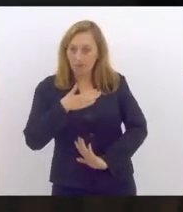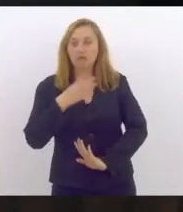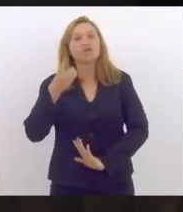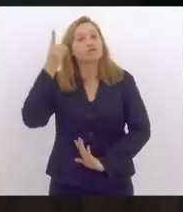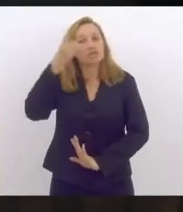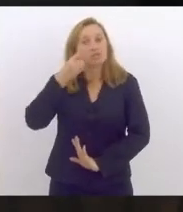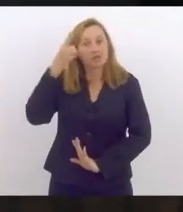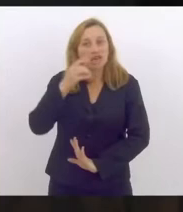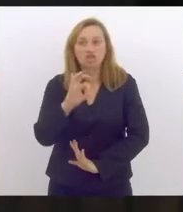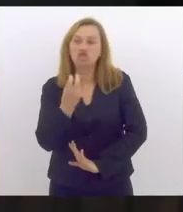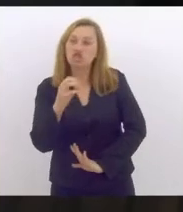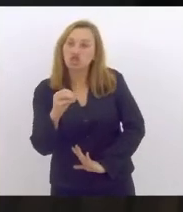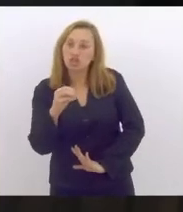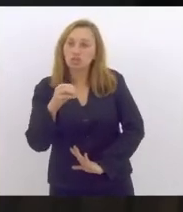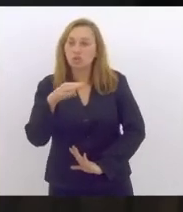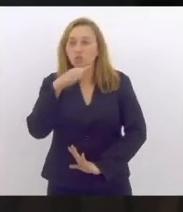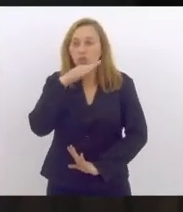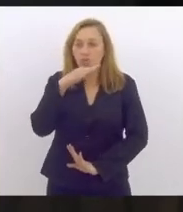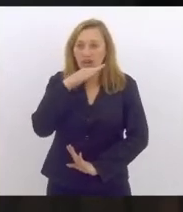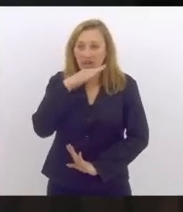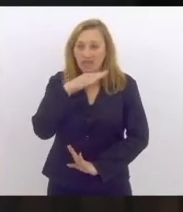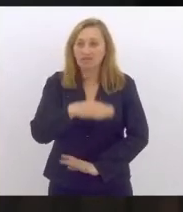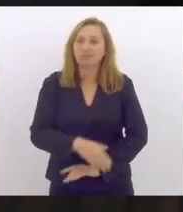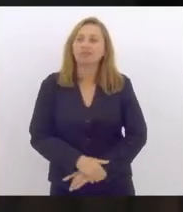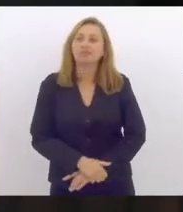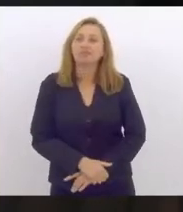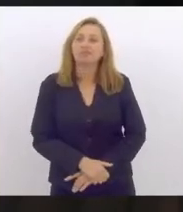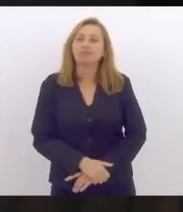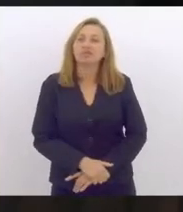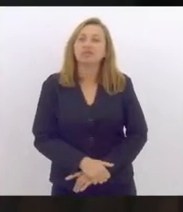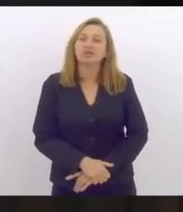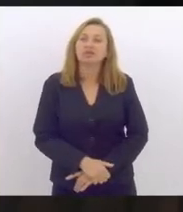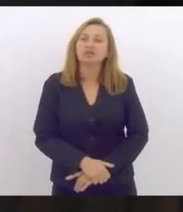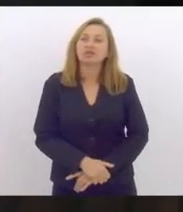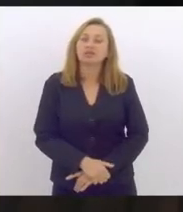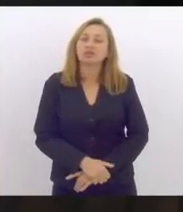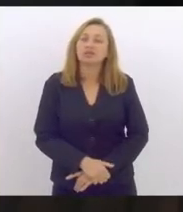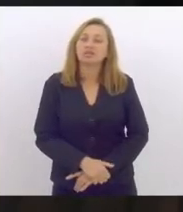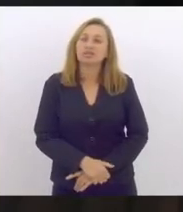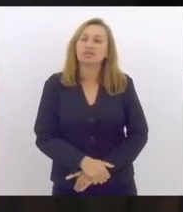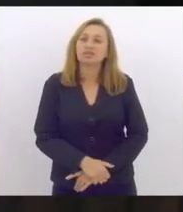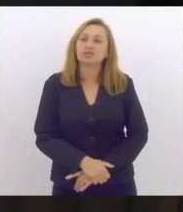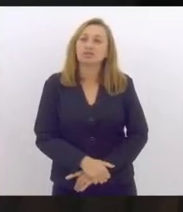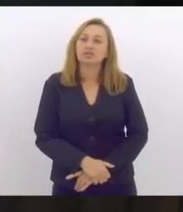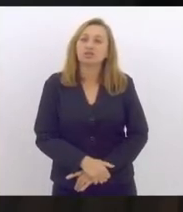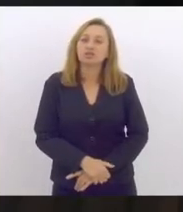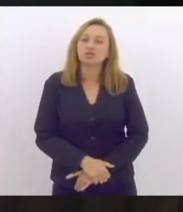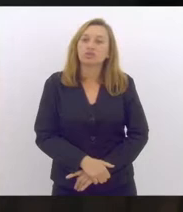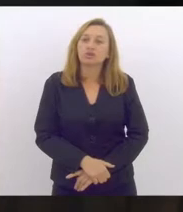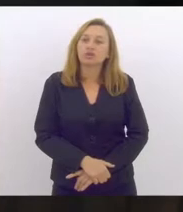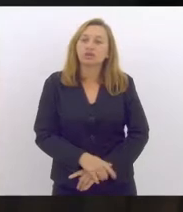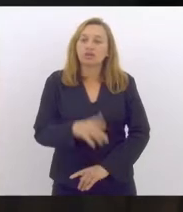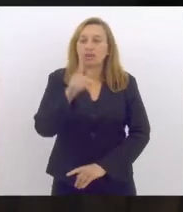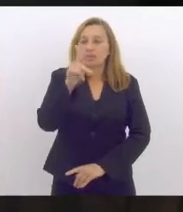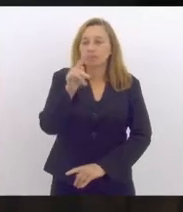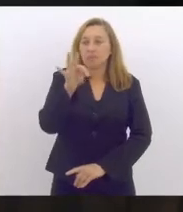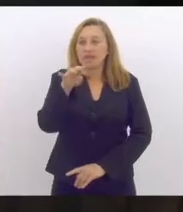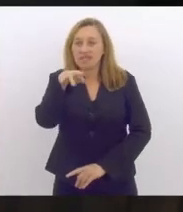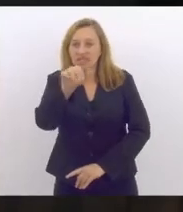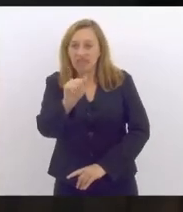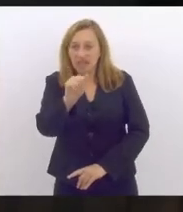deputado Chiquinho da Mangueira, que trata sobre o tombamento da pista de atletismo